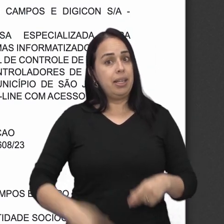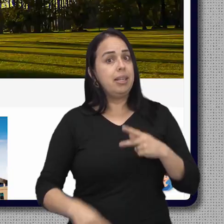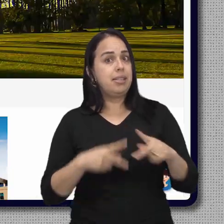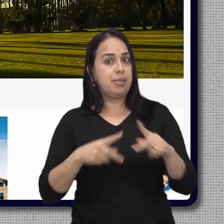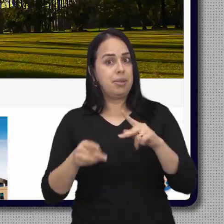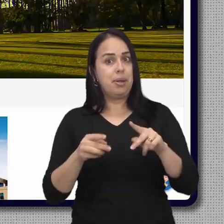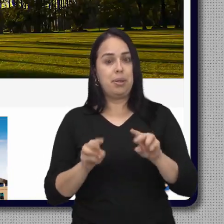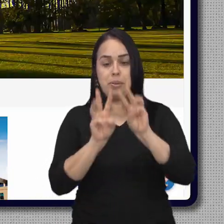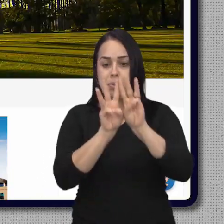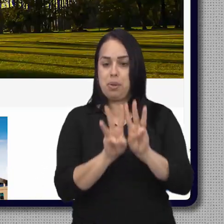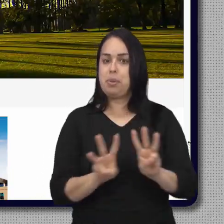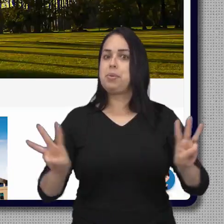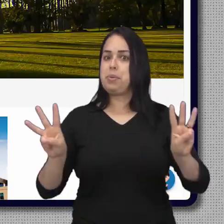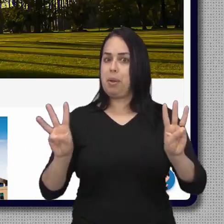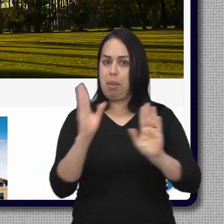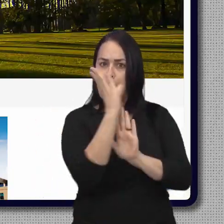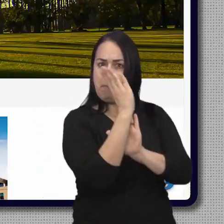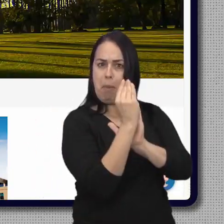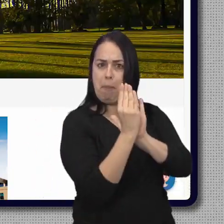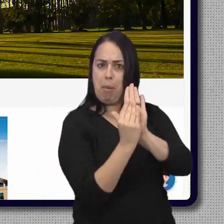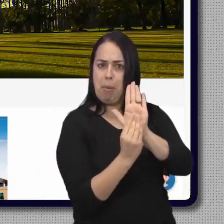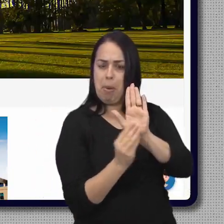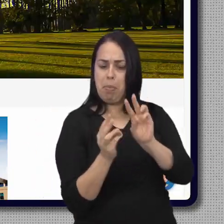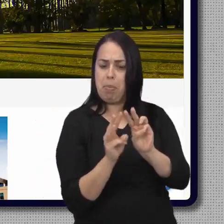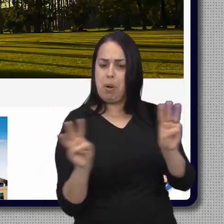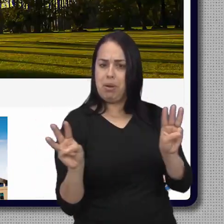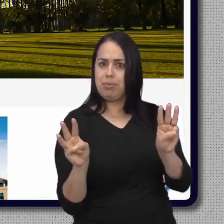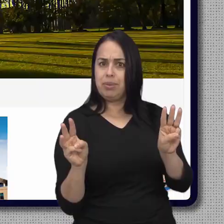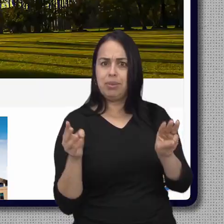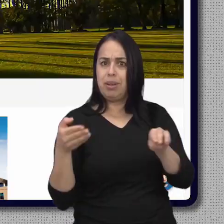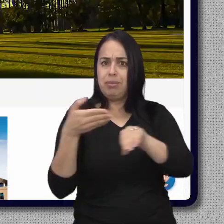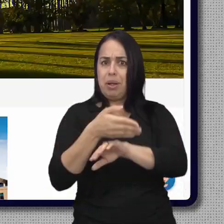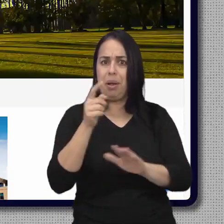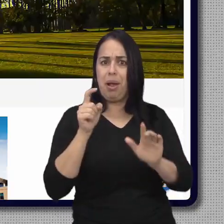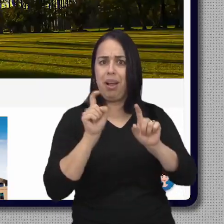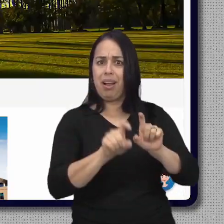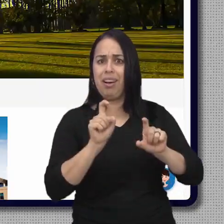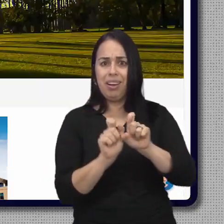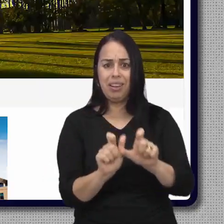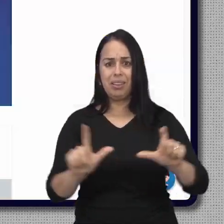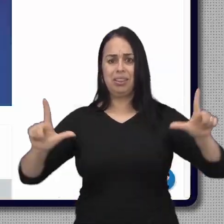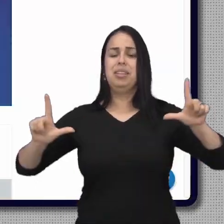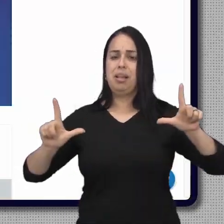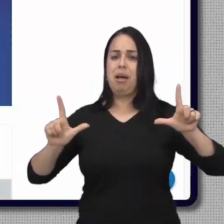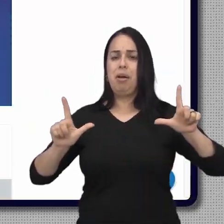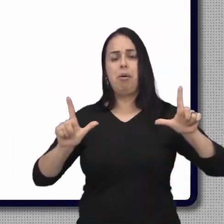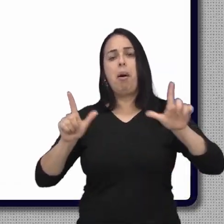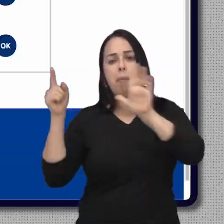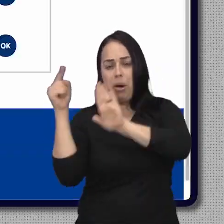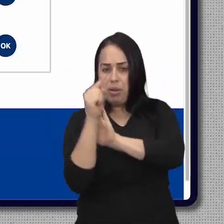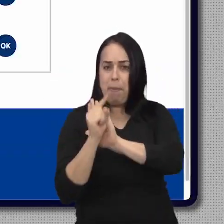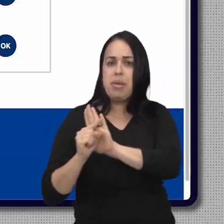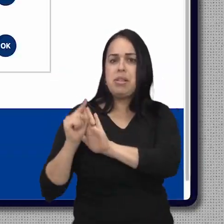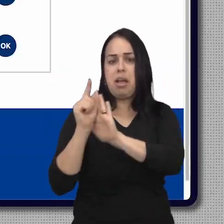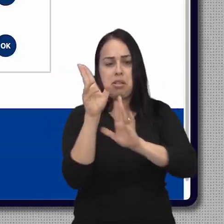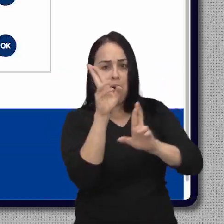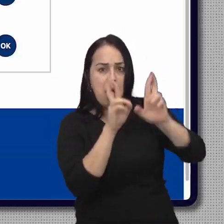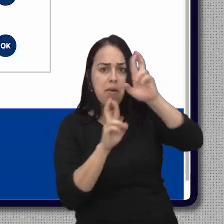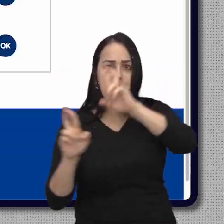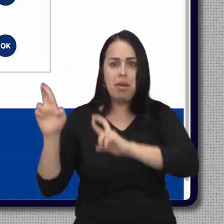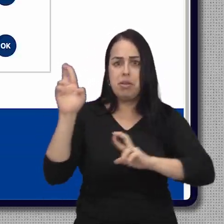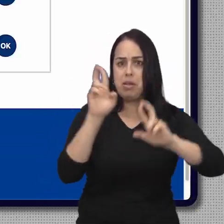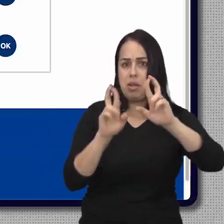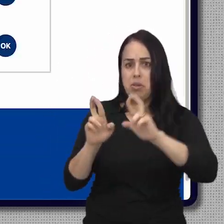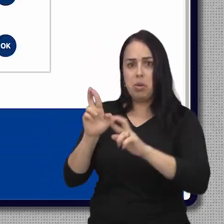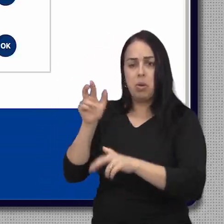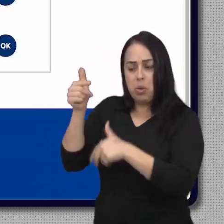público. Aqui em São José, todo esse conteúdo fica a um clique da população e assim os moradores podem